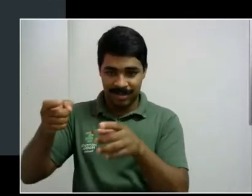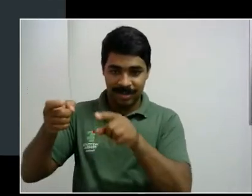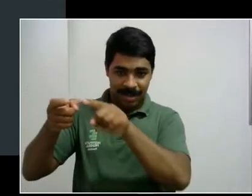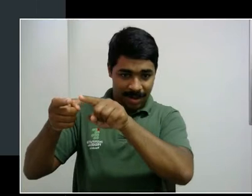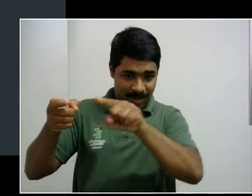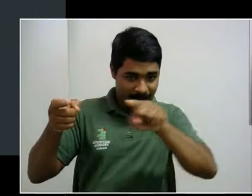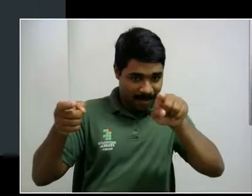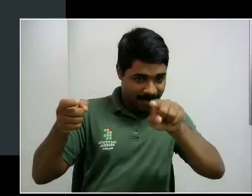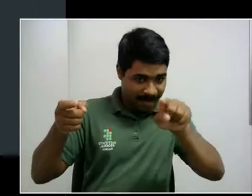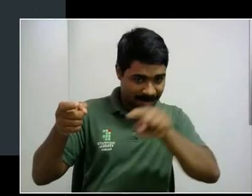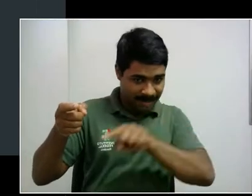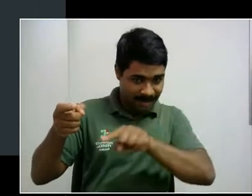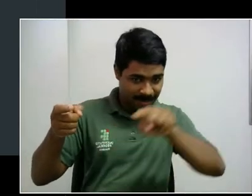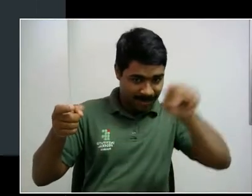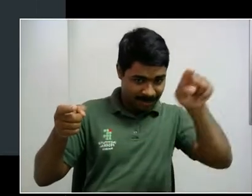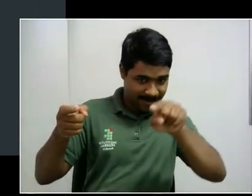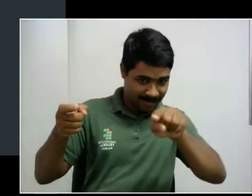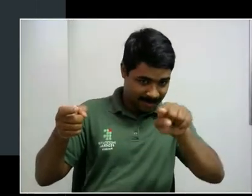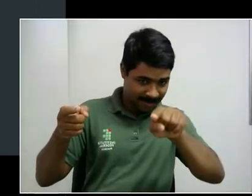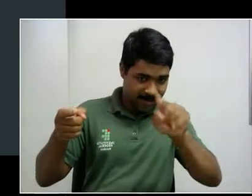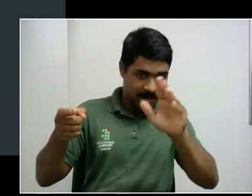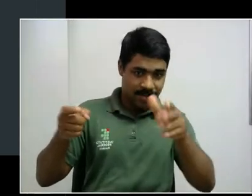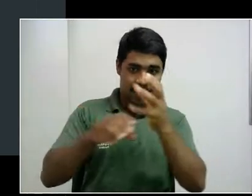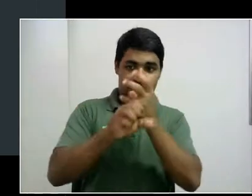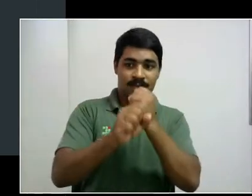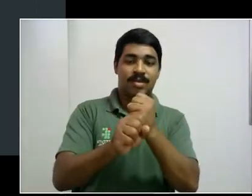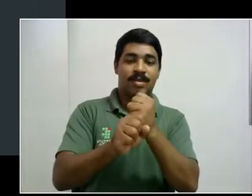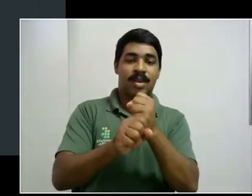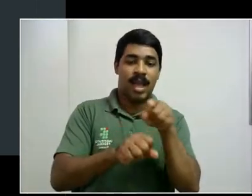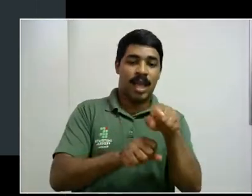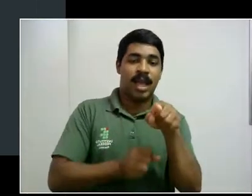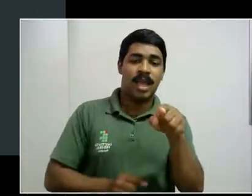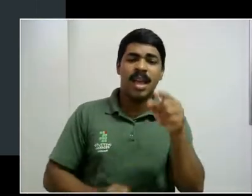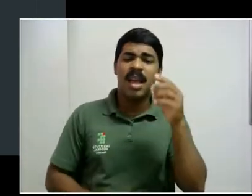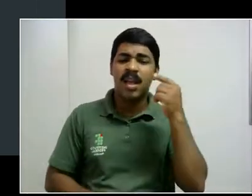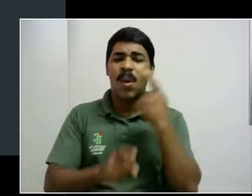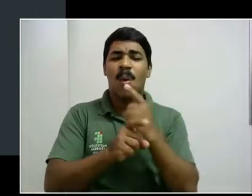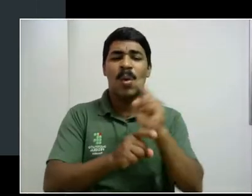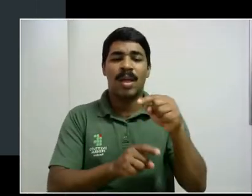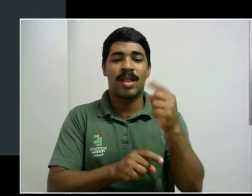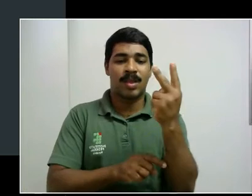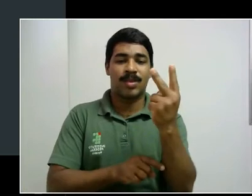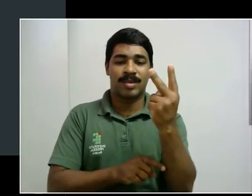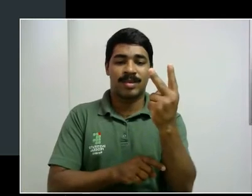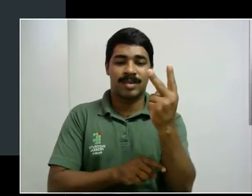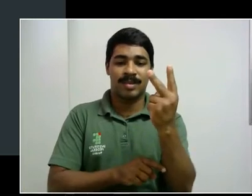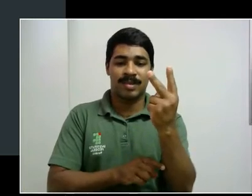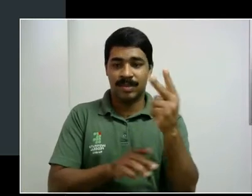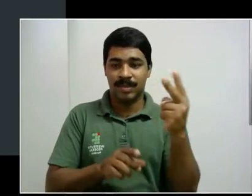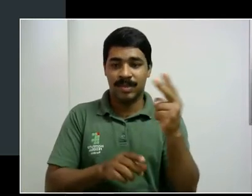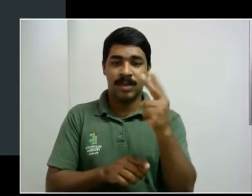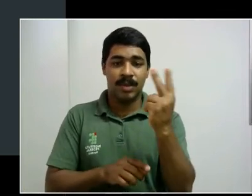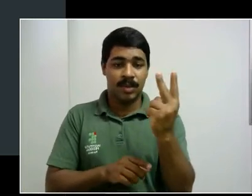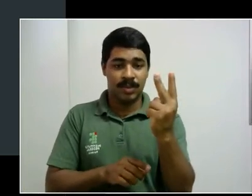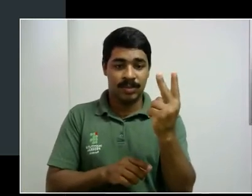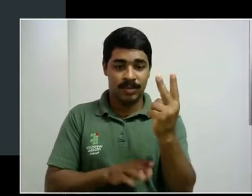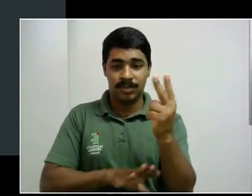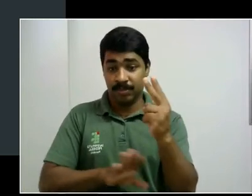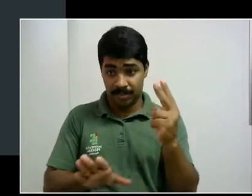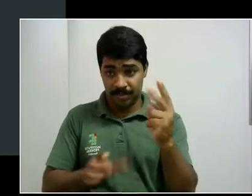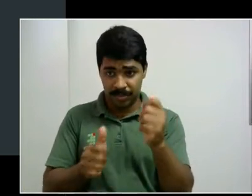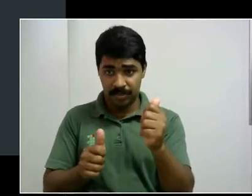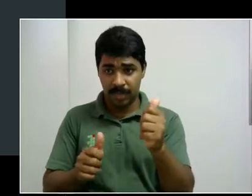e aqui y. A gente calculou, a gente viu que esse ponto vale 2 e 0 aqui. Onde ela